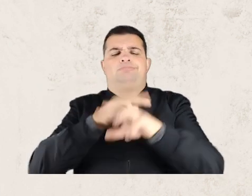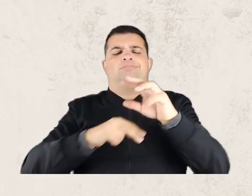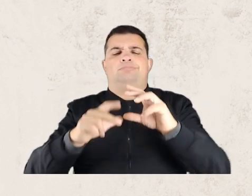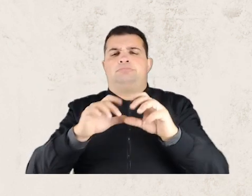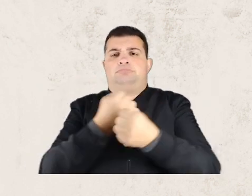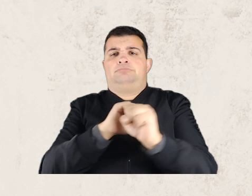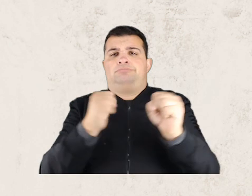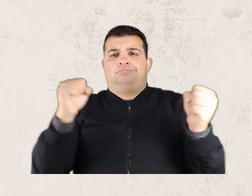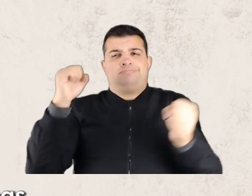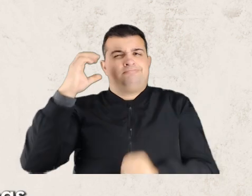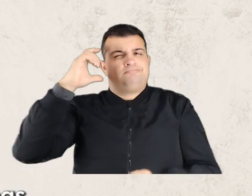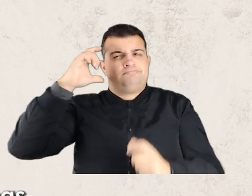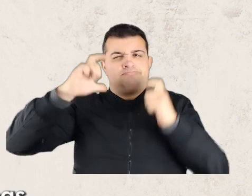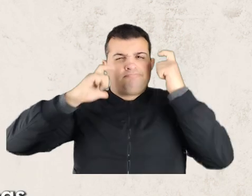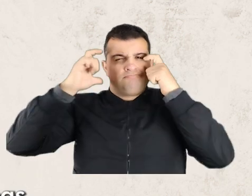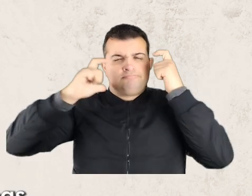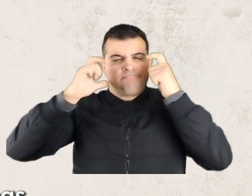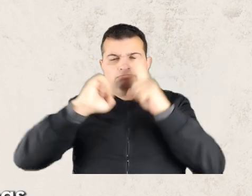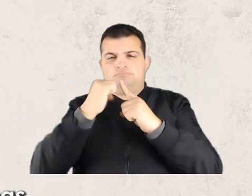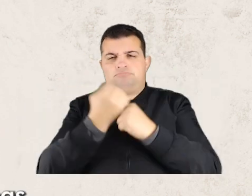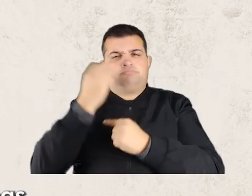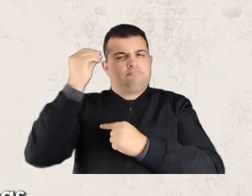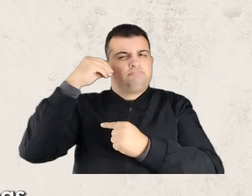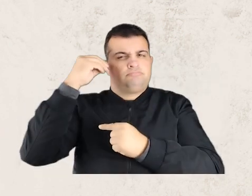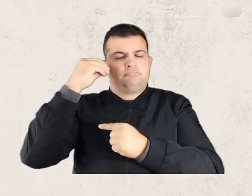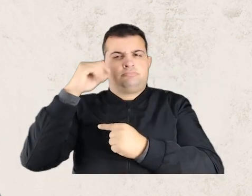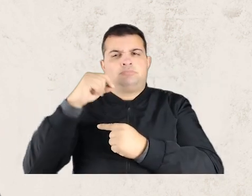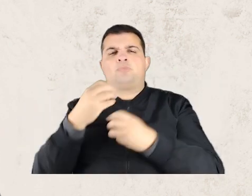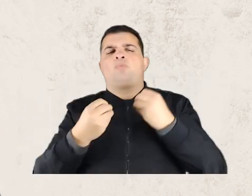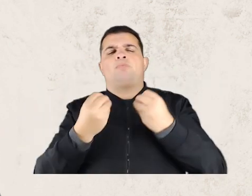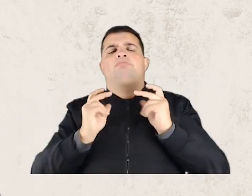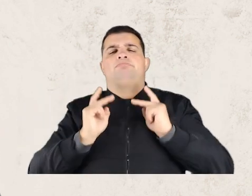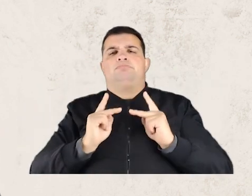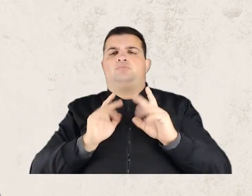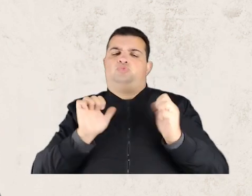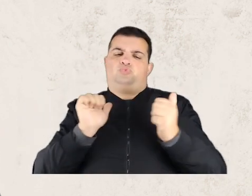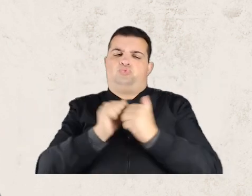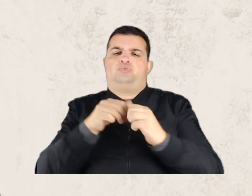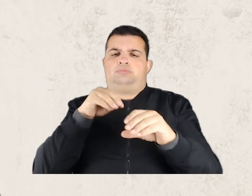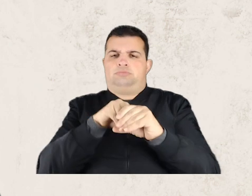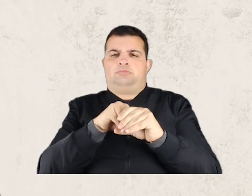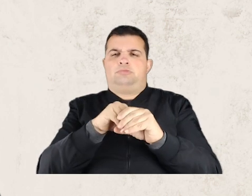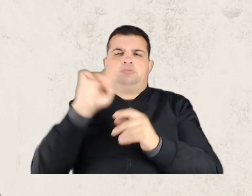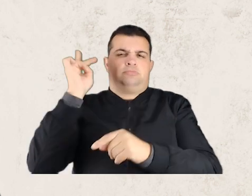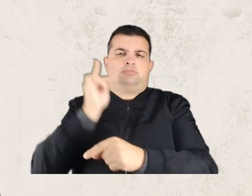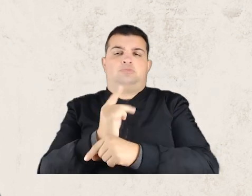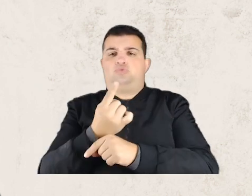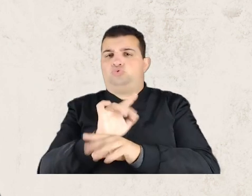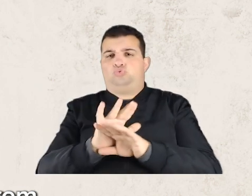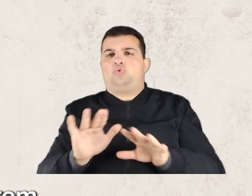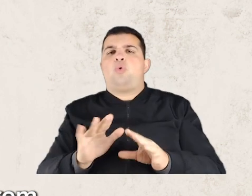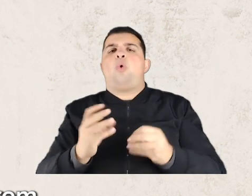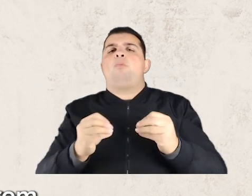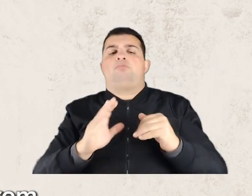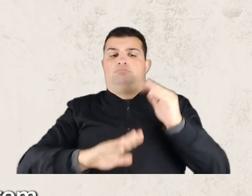psicologia social ela é uma área de interfaces com outras áreas. Esse caráter multidisciplinar está explícito naquela que é a